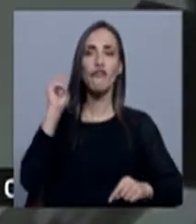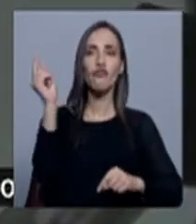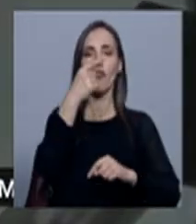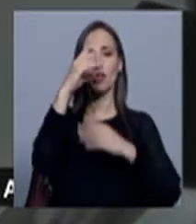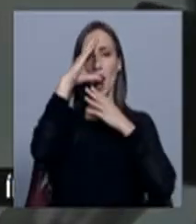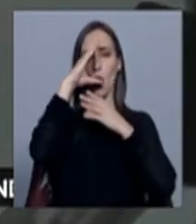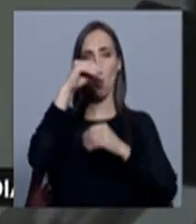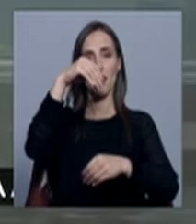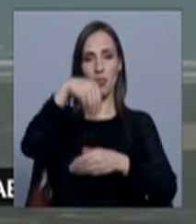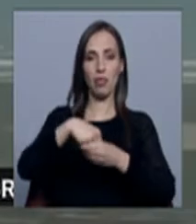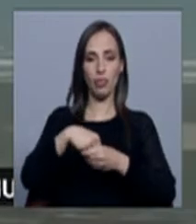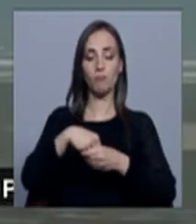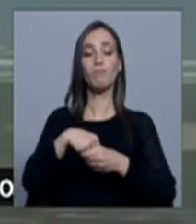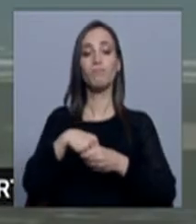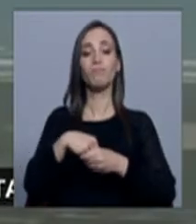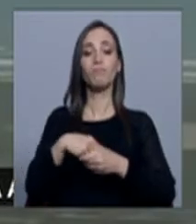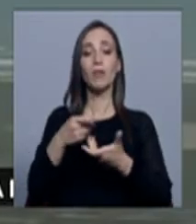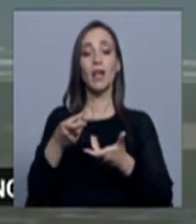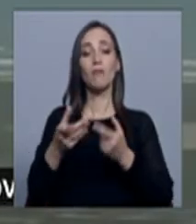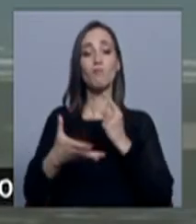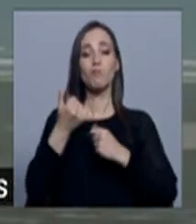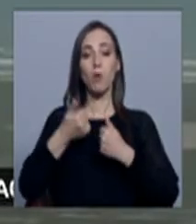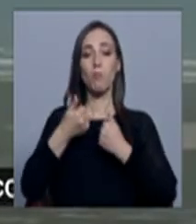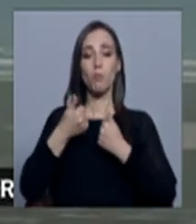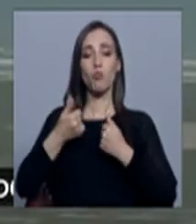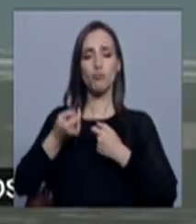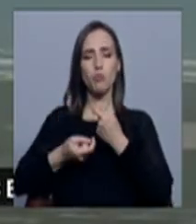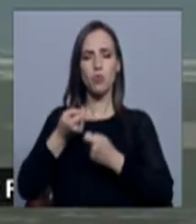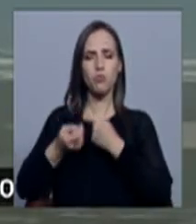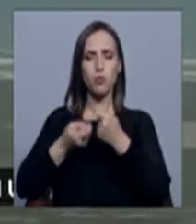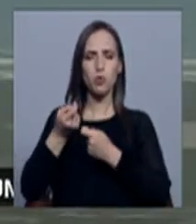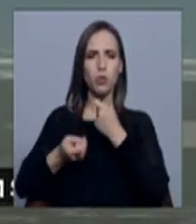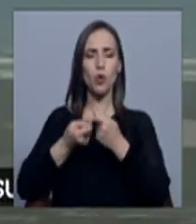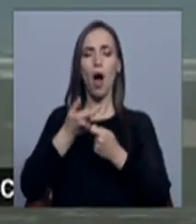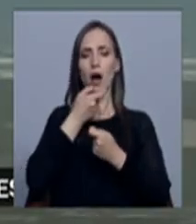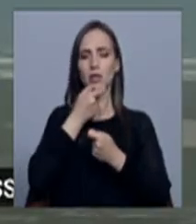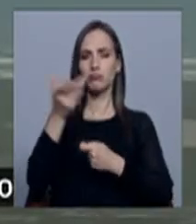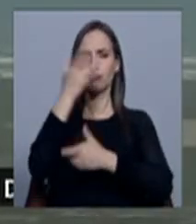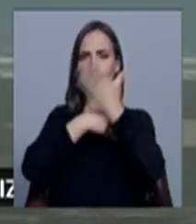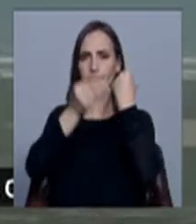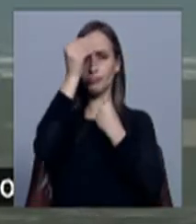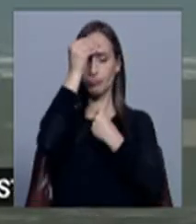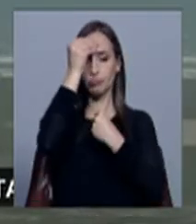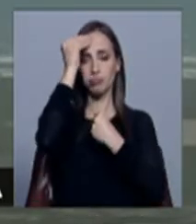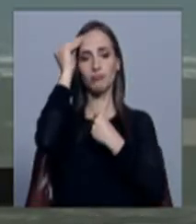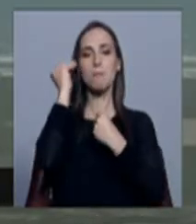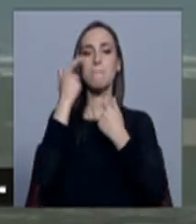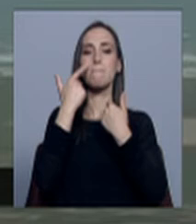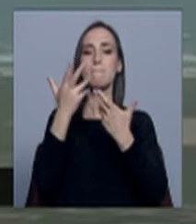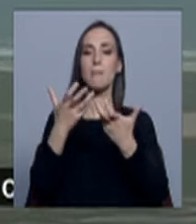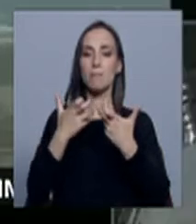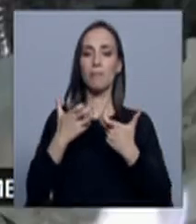Starship. Portanto, é feito deste tipo de sucessos graduais e também de uma curva de aprendizagem óbvia na